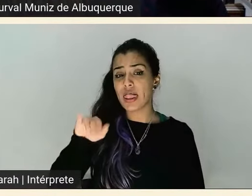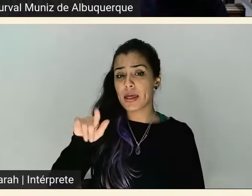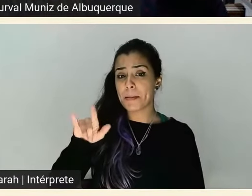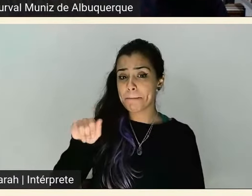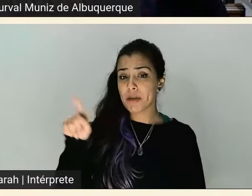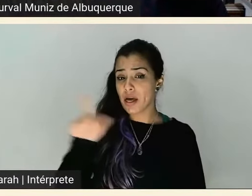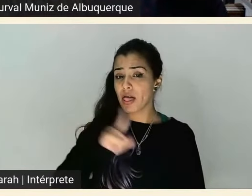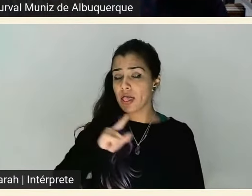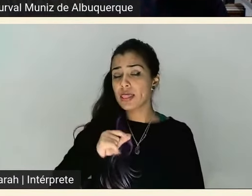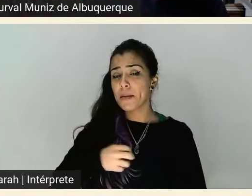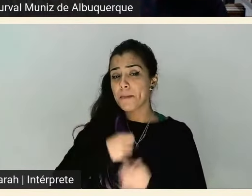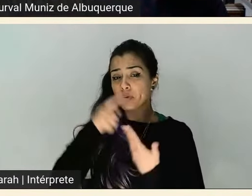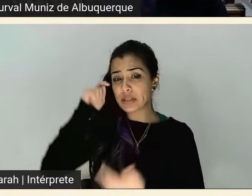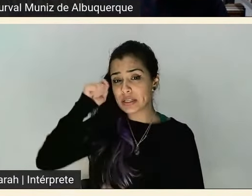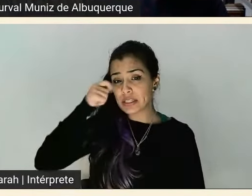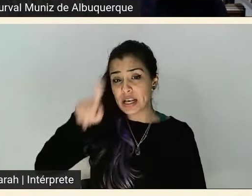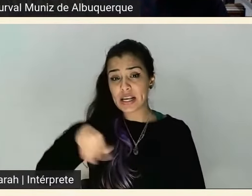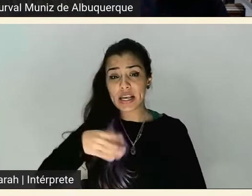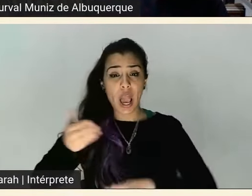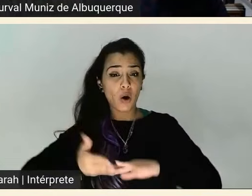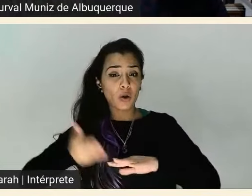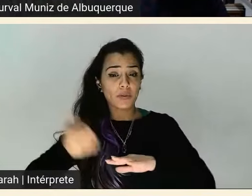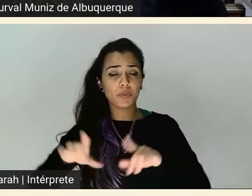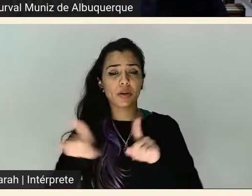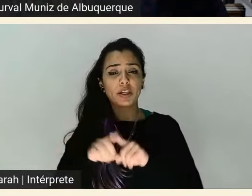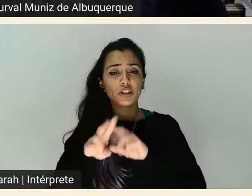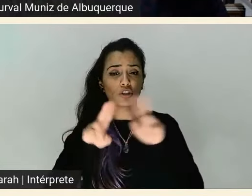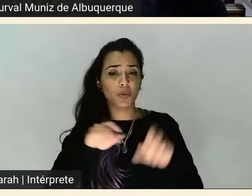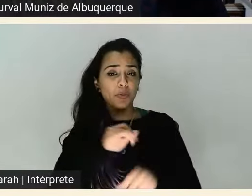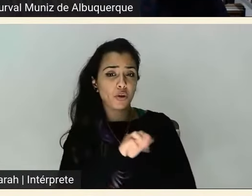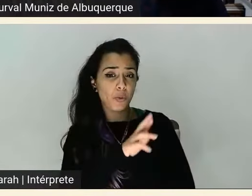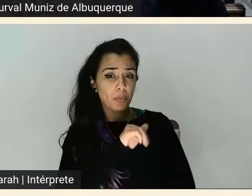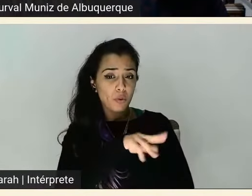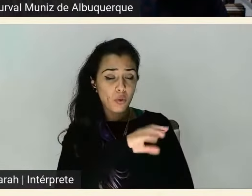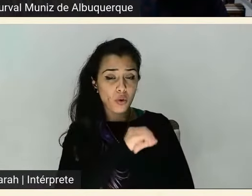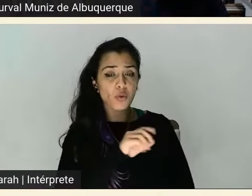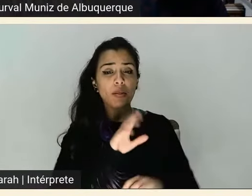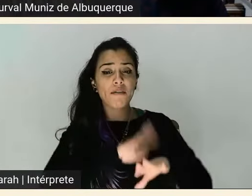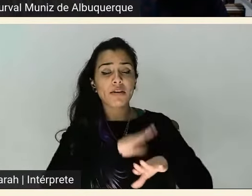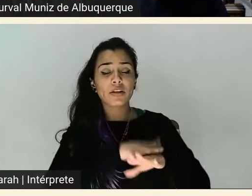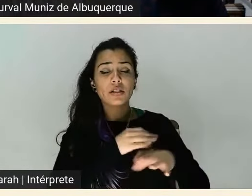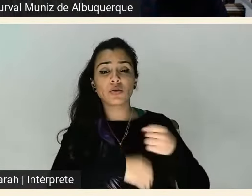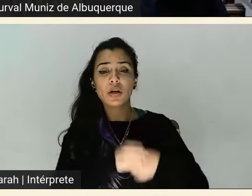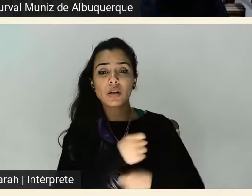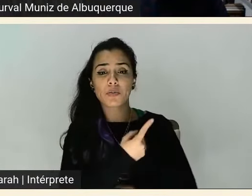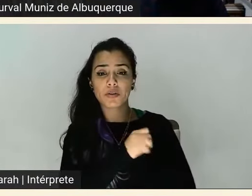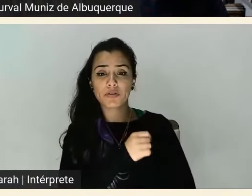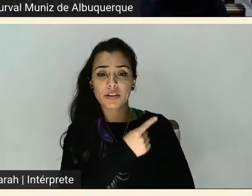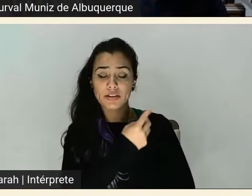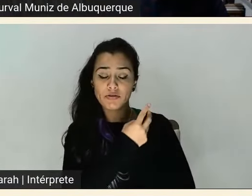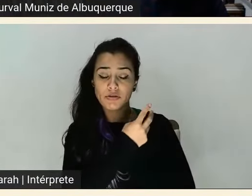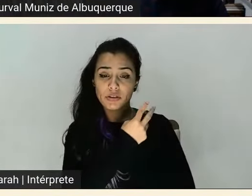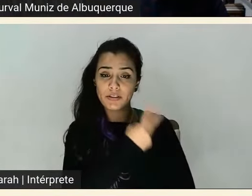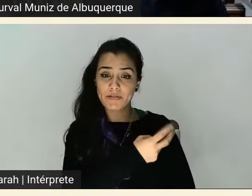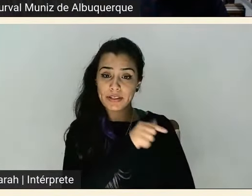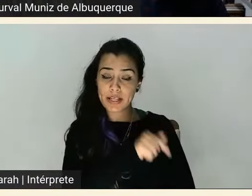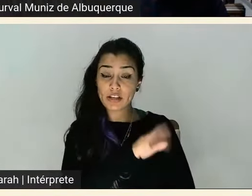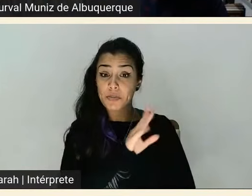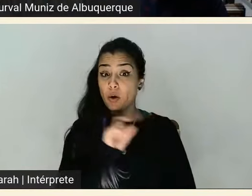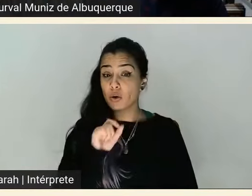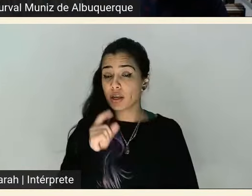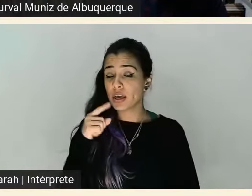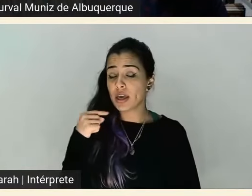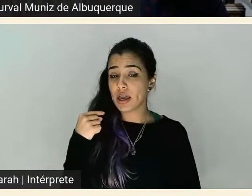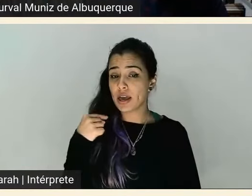é contemporânea ao que o Bruno de Menezes está fazendo aqui em 1927. Mas o que a gente conhece do Jorge Lima é o poeta